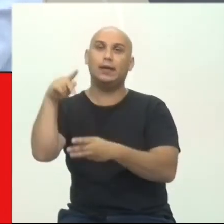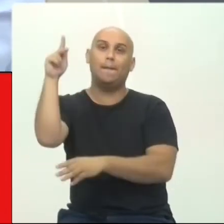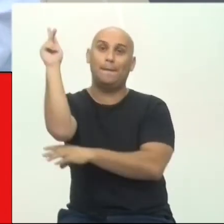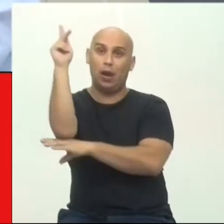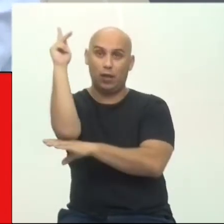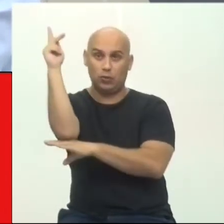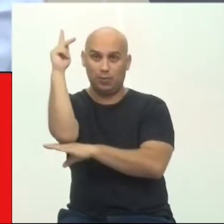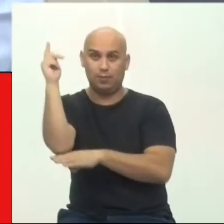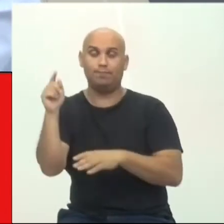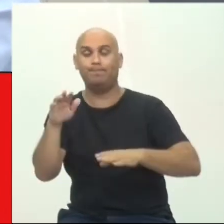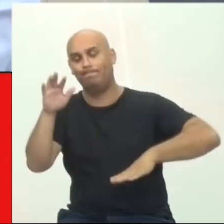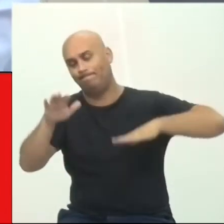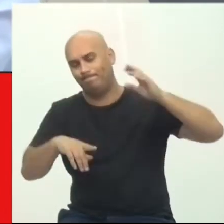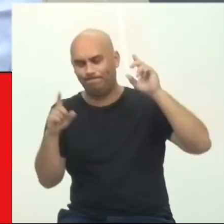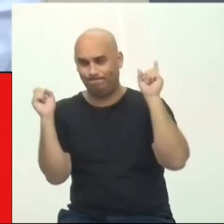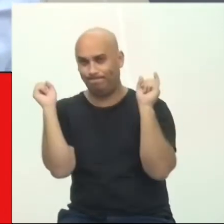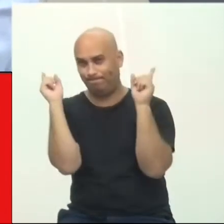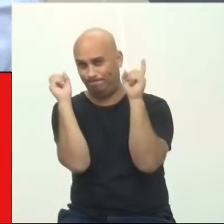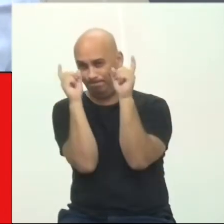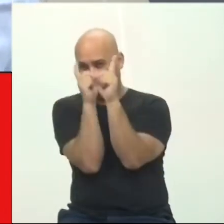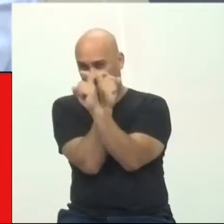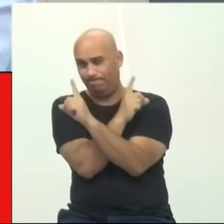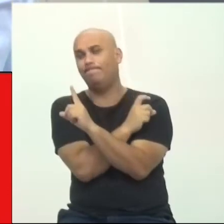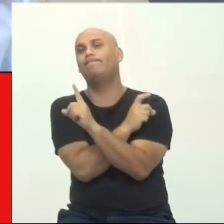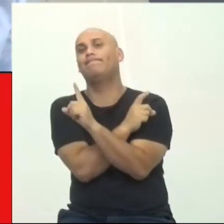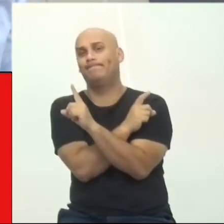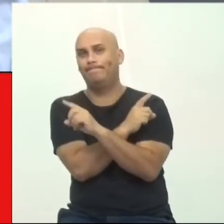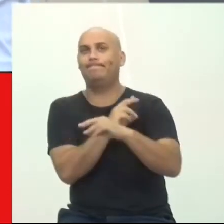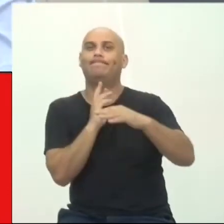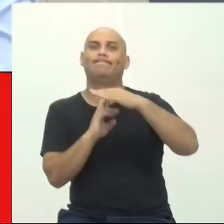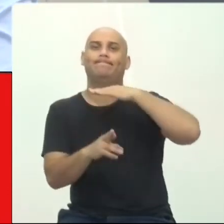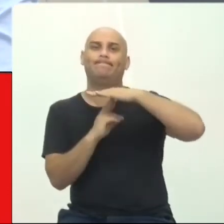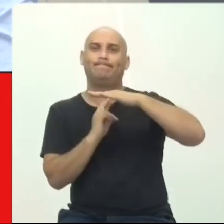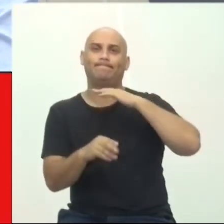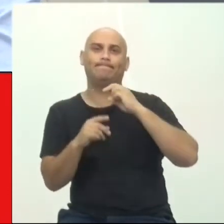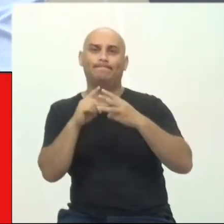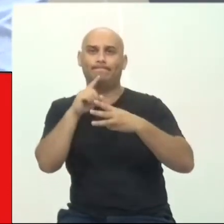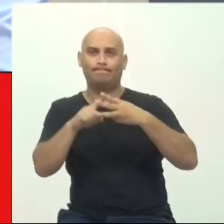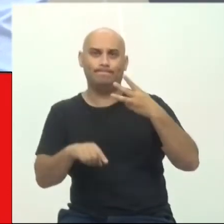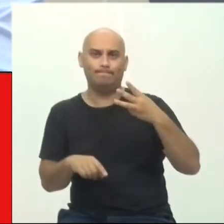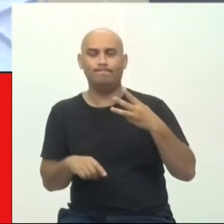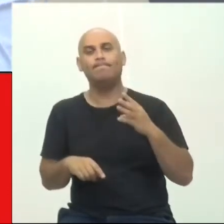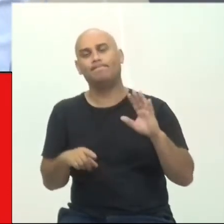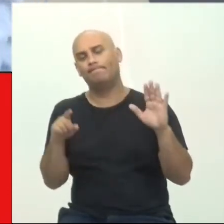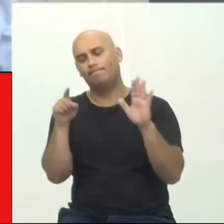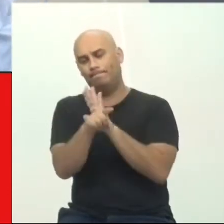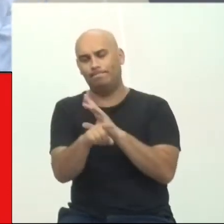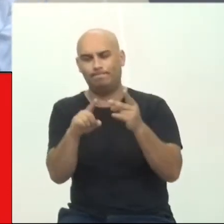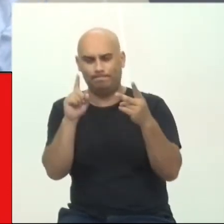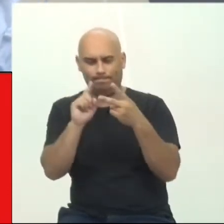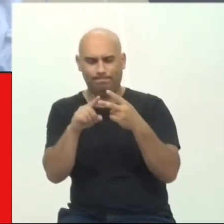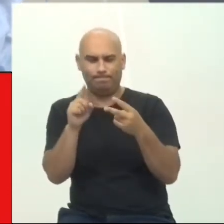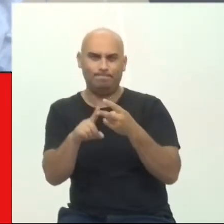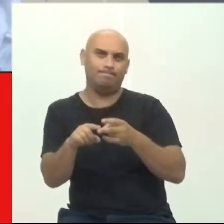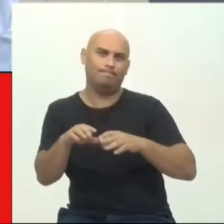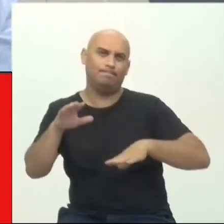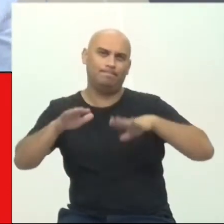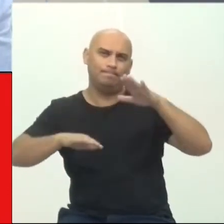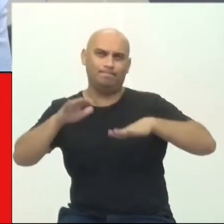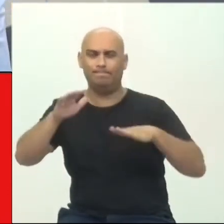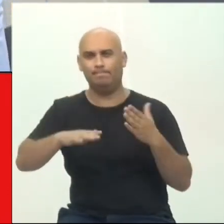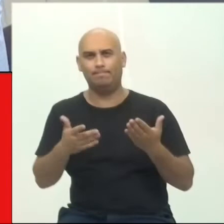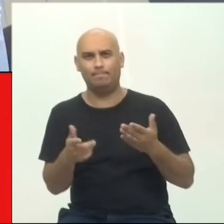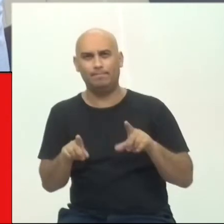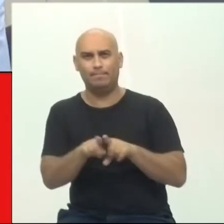o trânsito nesses três terminais que nós temos. E segundo, eu não sei se eu estou... eu não ouvi falar